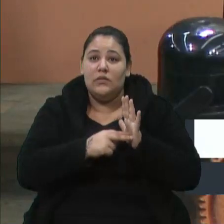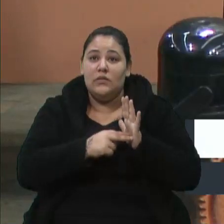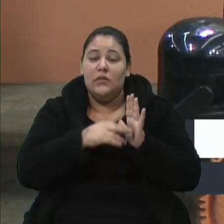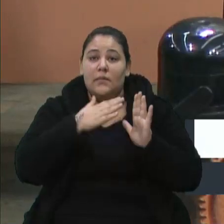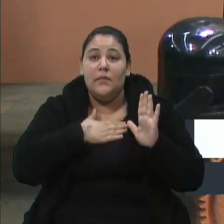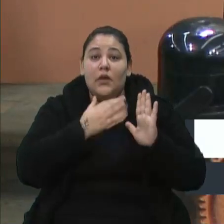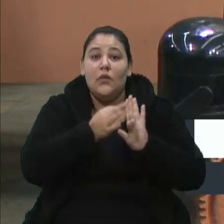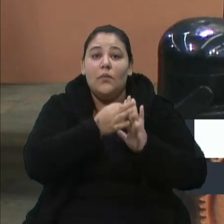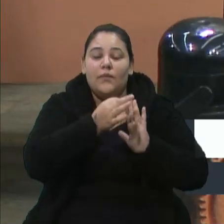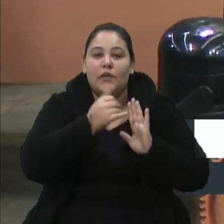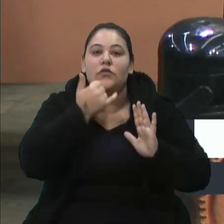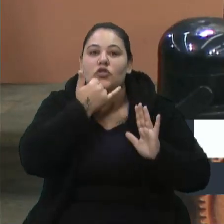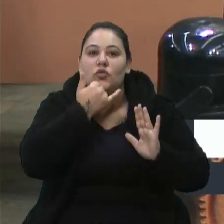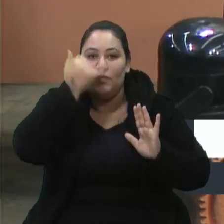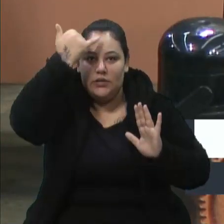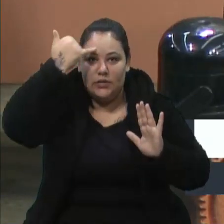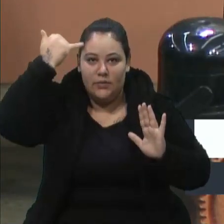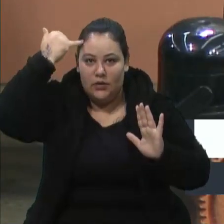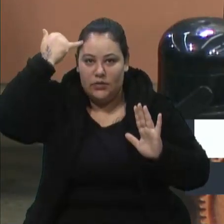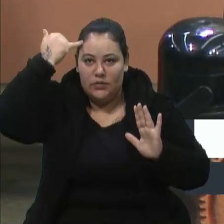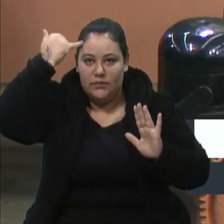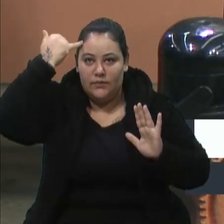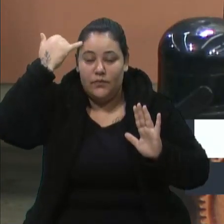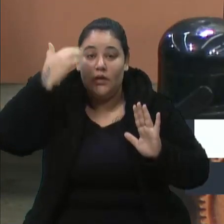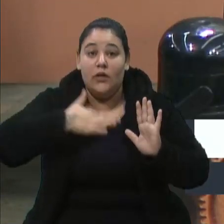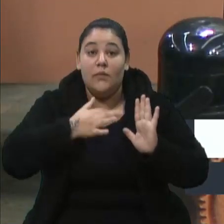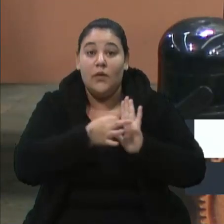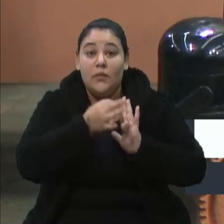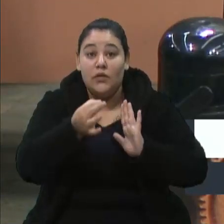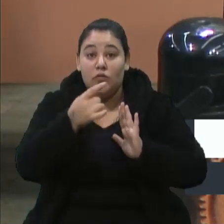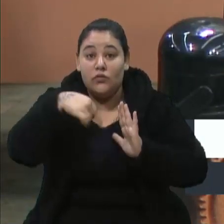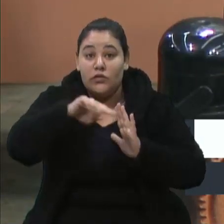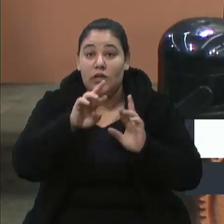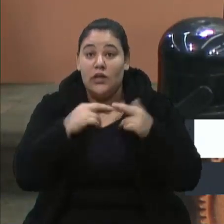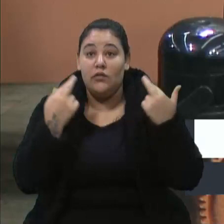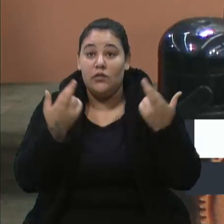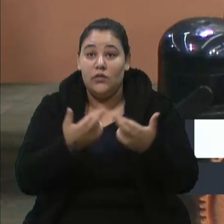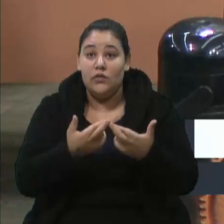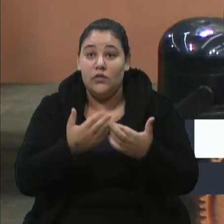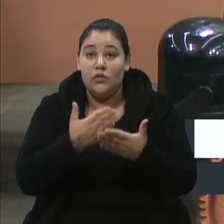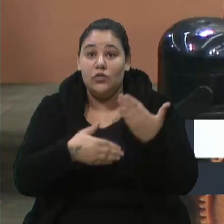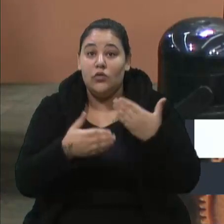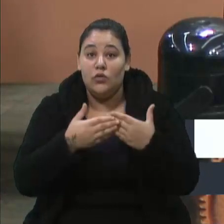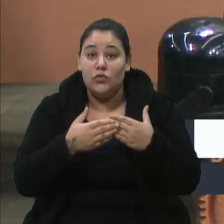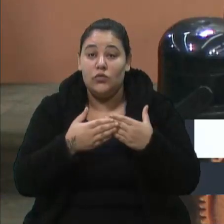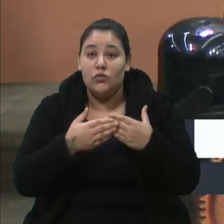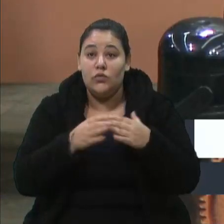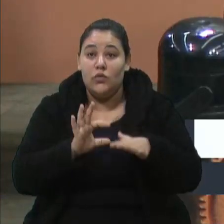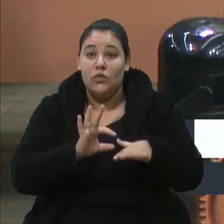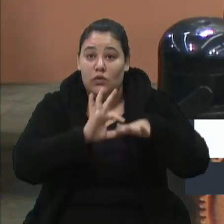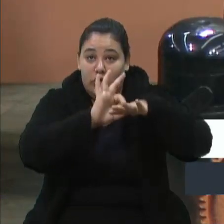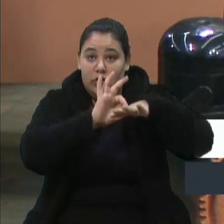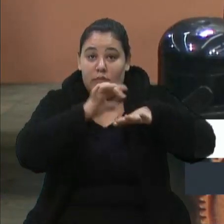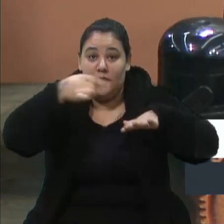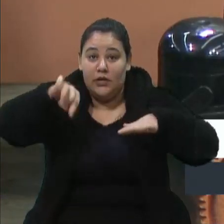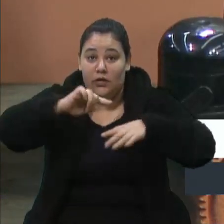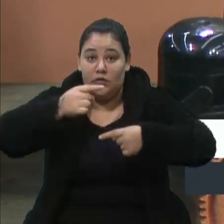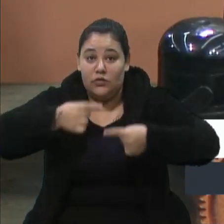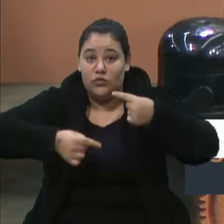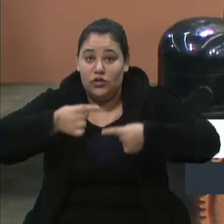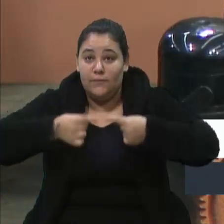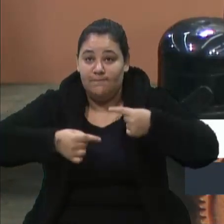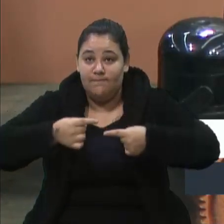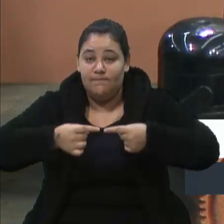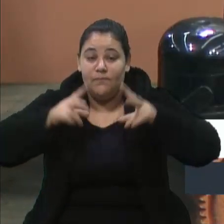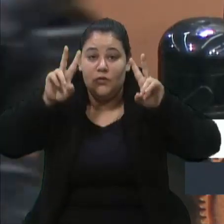Sugiro que o senhor reúna todos os líderes para nós debatermos um grande assunto que virá, infelizmente,